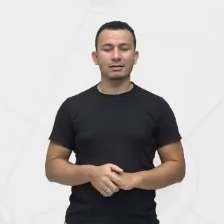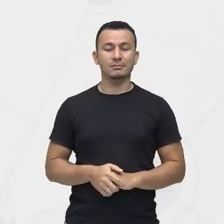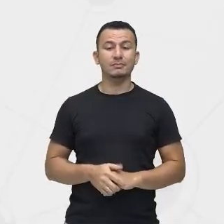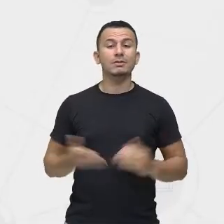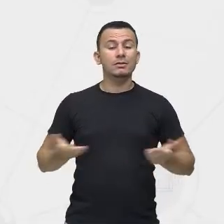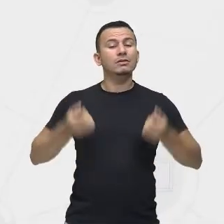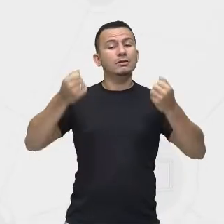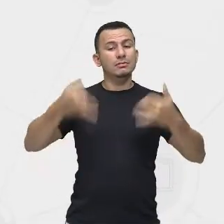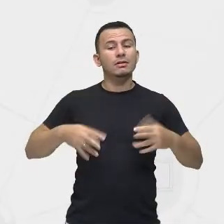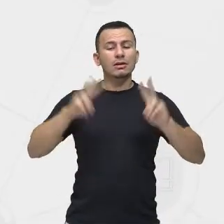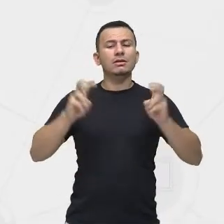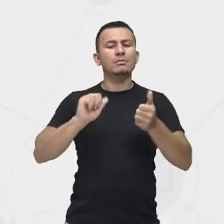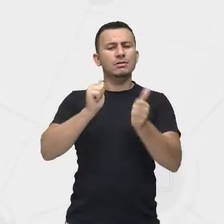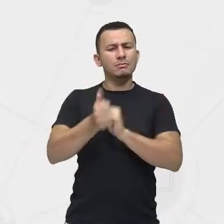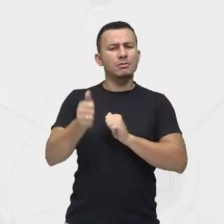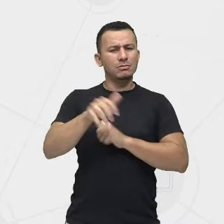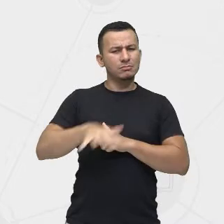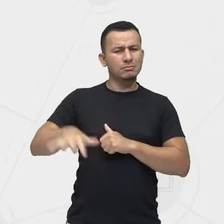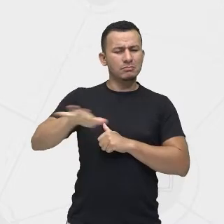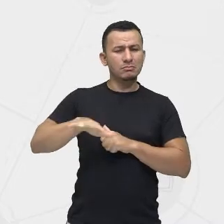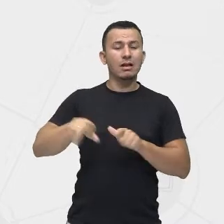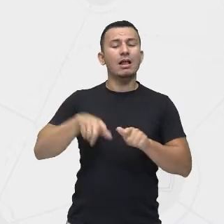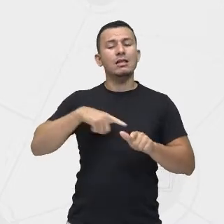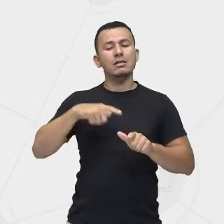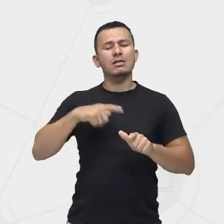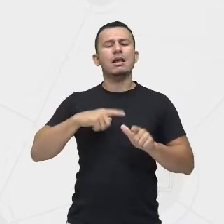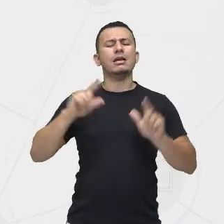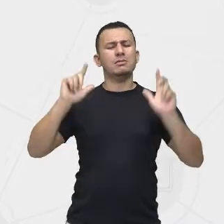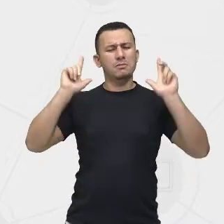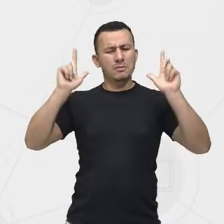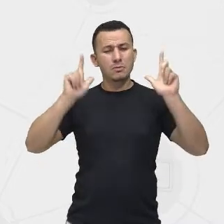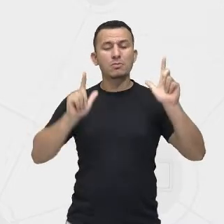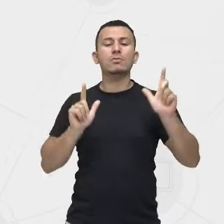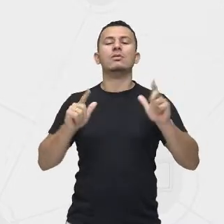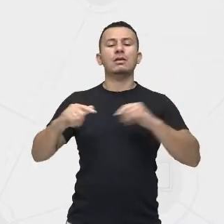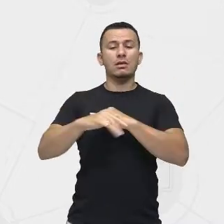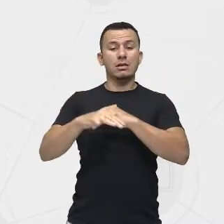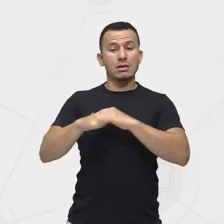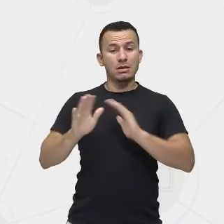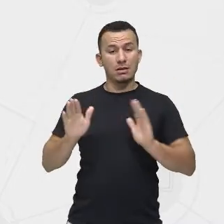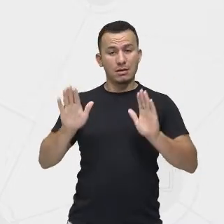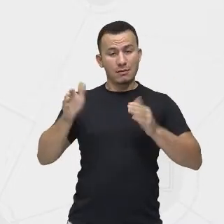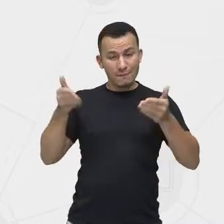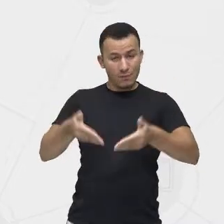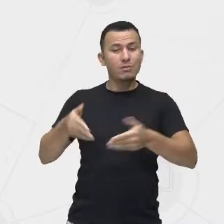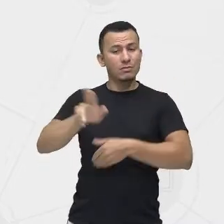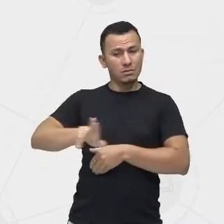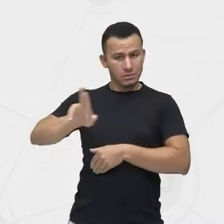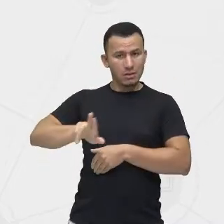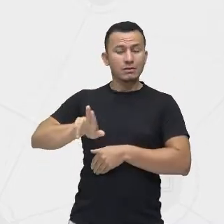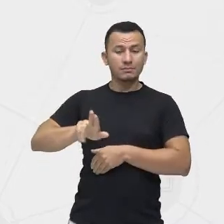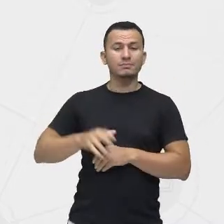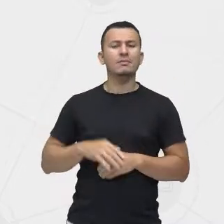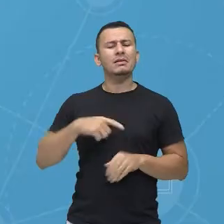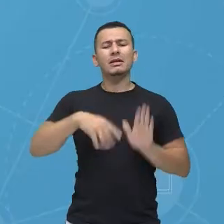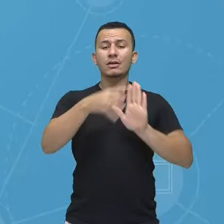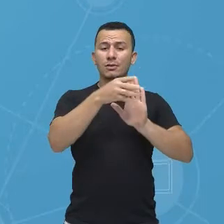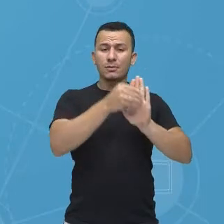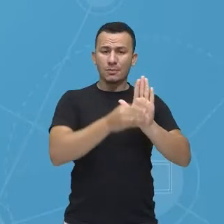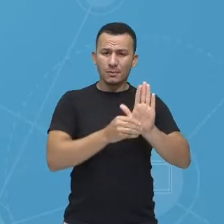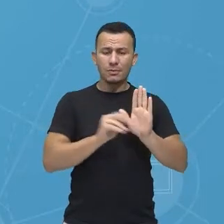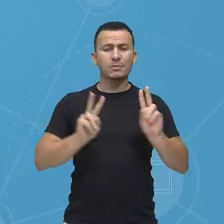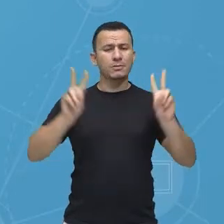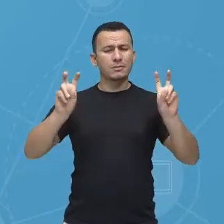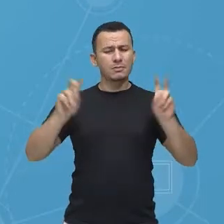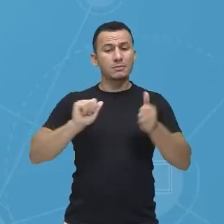Vamos falar sobre os esportes, aventura e o meio urbano. Então, especificamente um conteúdo relacionado